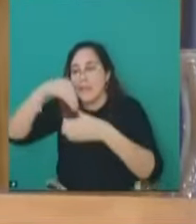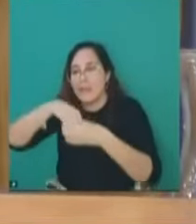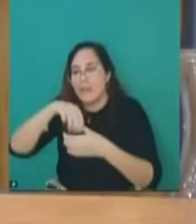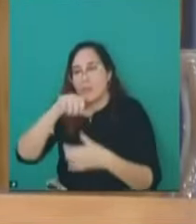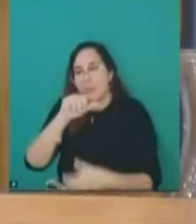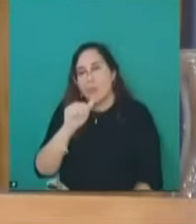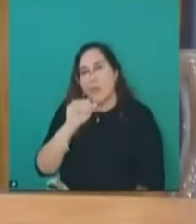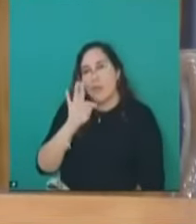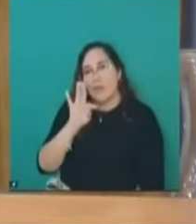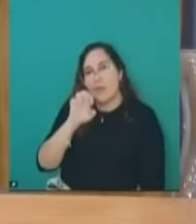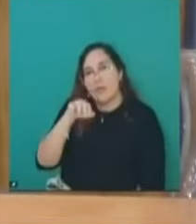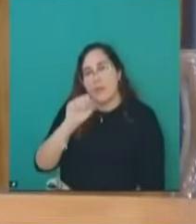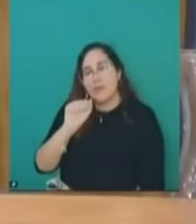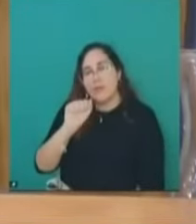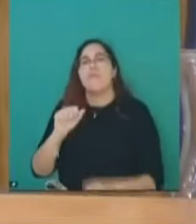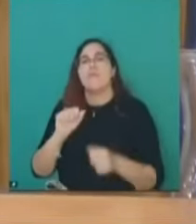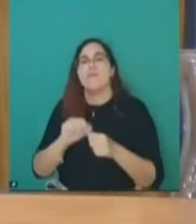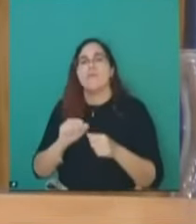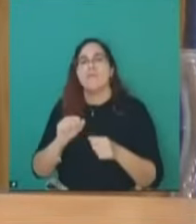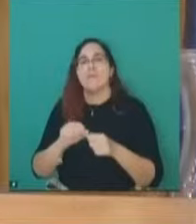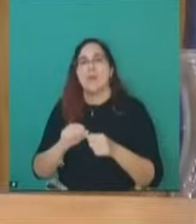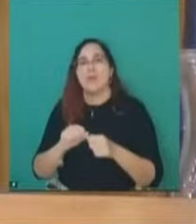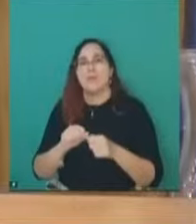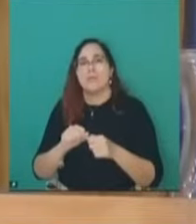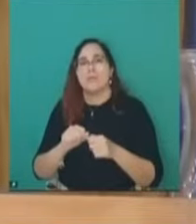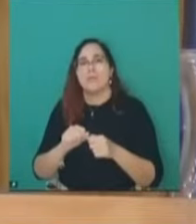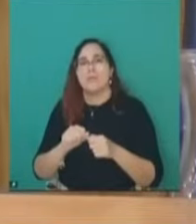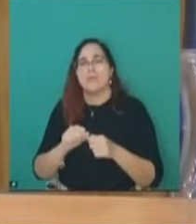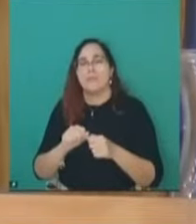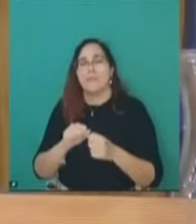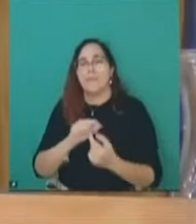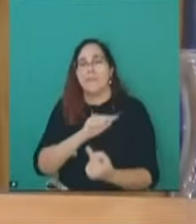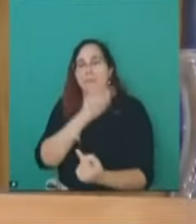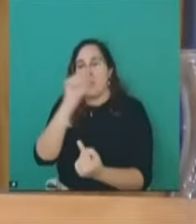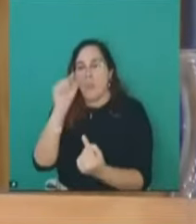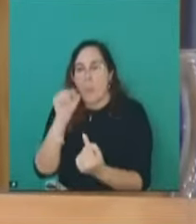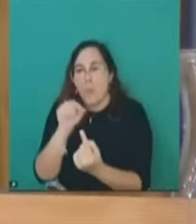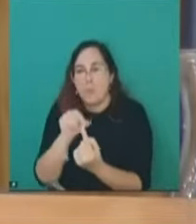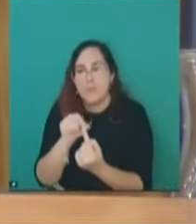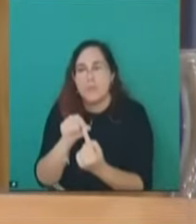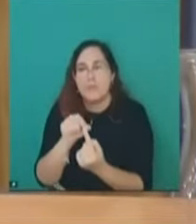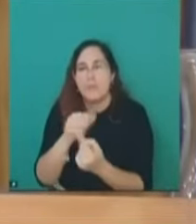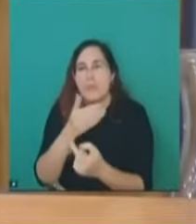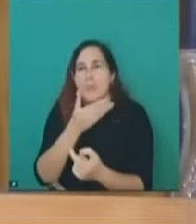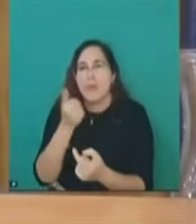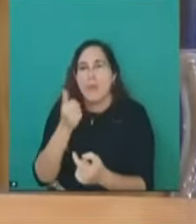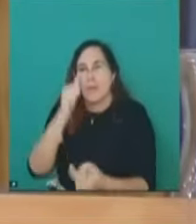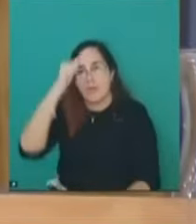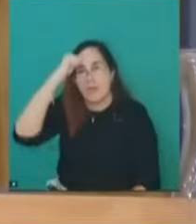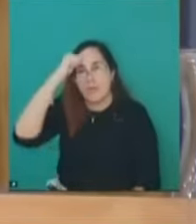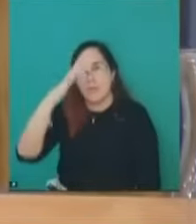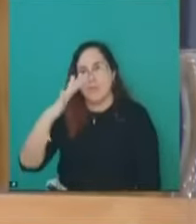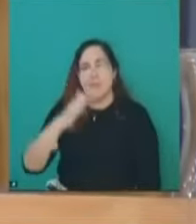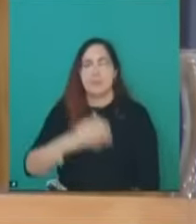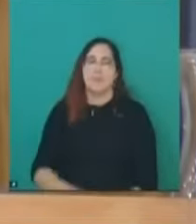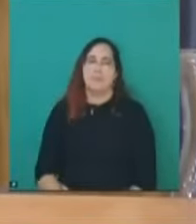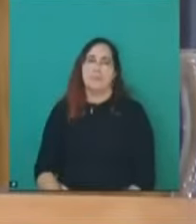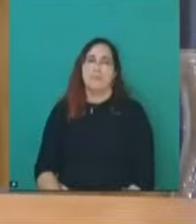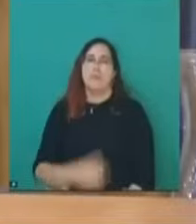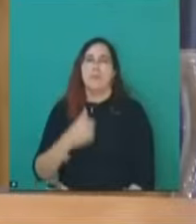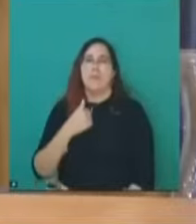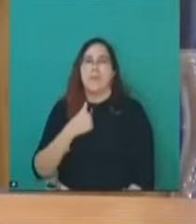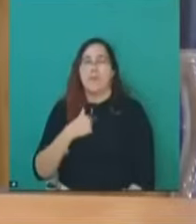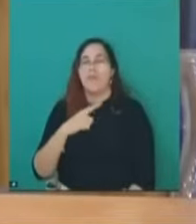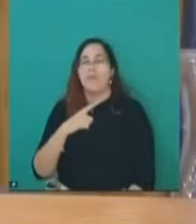fazer um atendimento um pouco mais específico para o autista, para o TEA. Com isso, eu vou dar um atendimento muito melhor para o